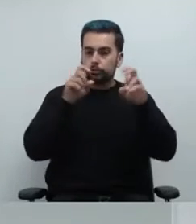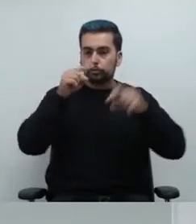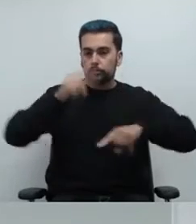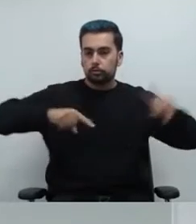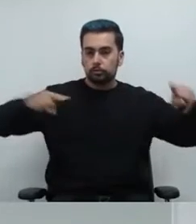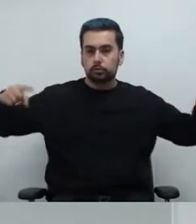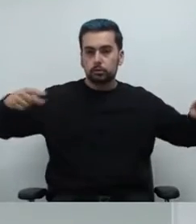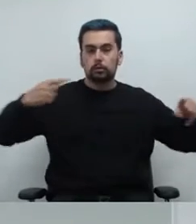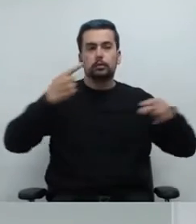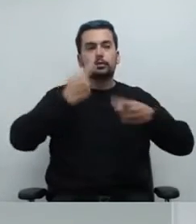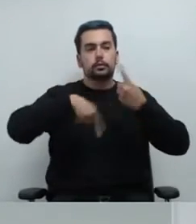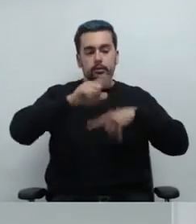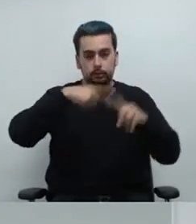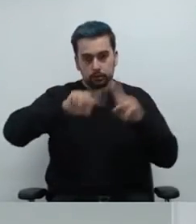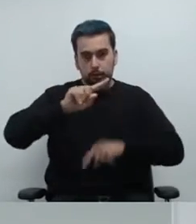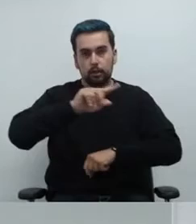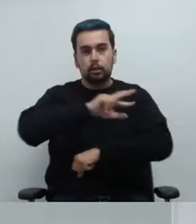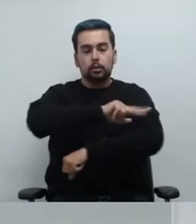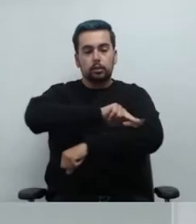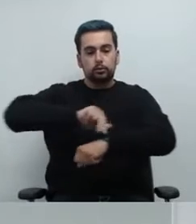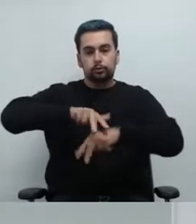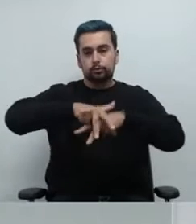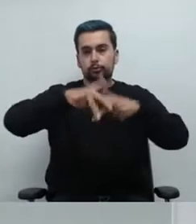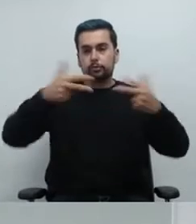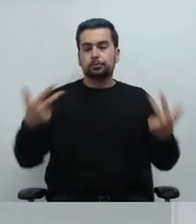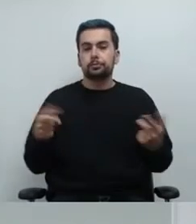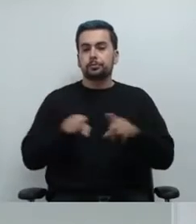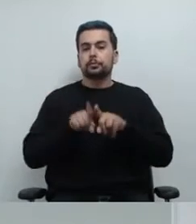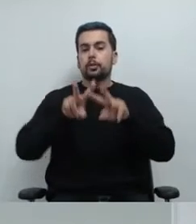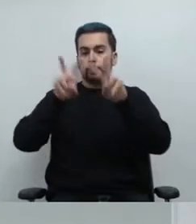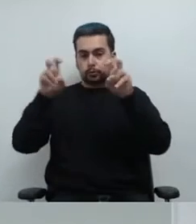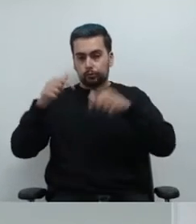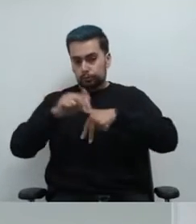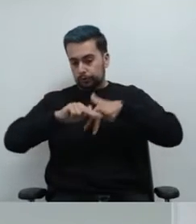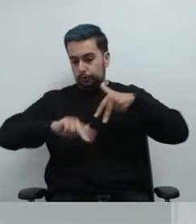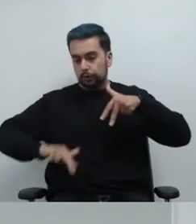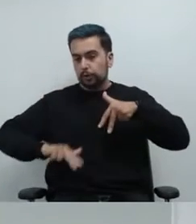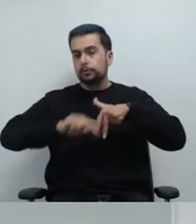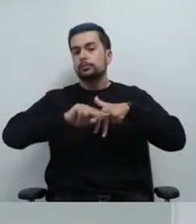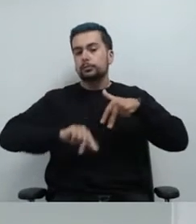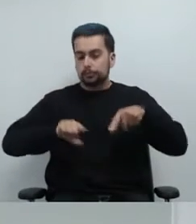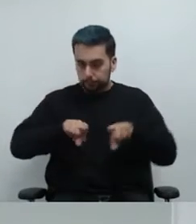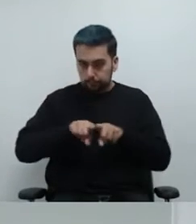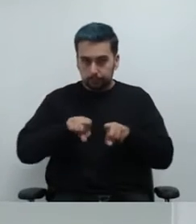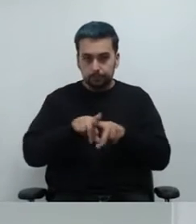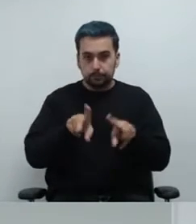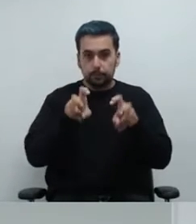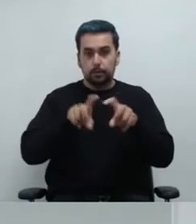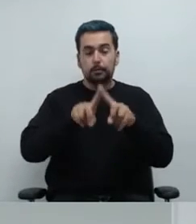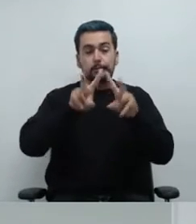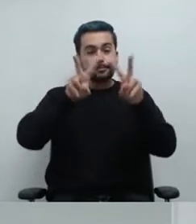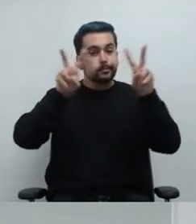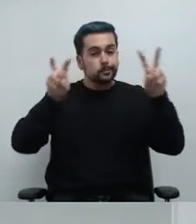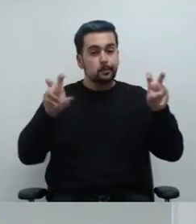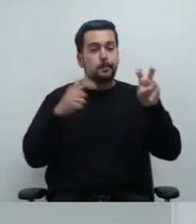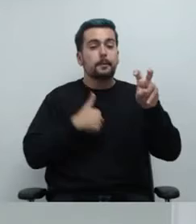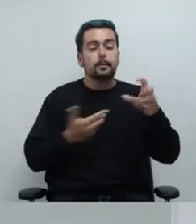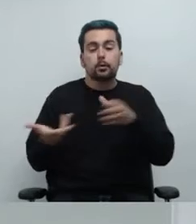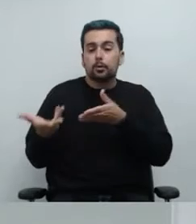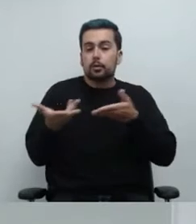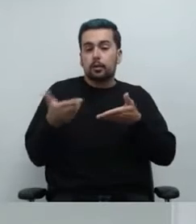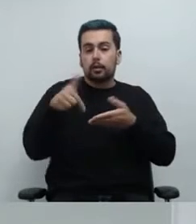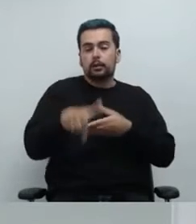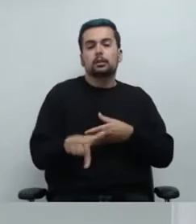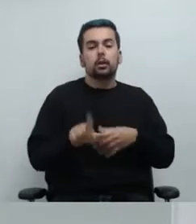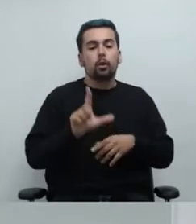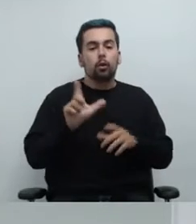diversidade étnico-racial e também na questão de gênero e na questão PCD. Mas o tema que me traz aqui hoje é um